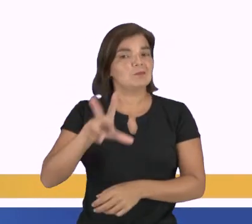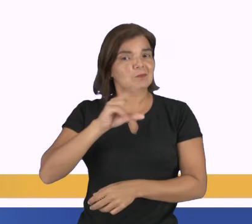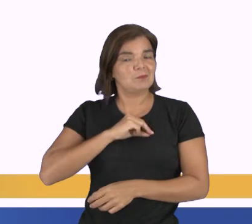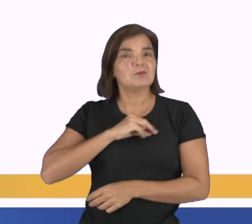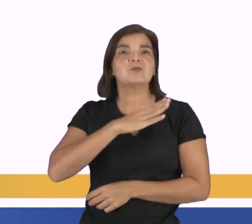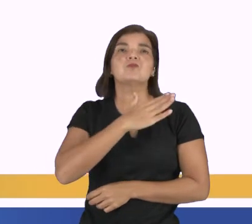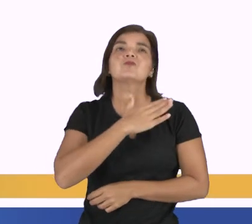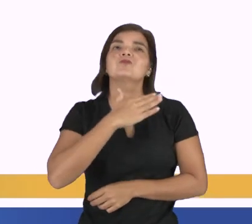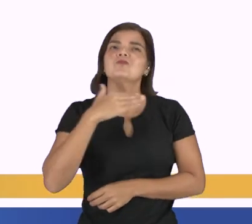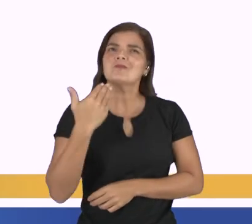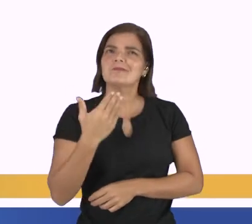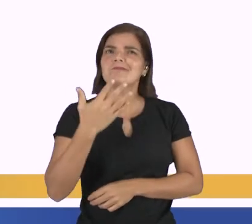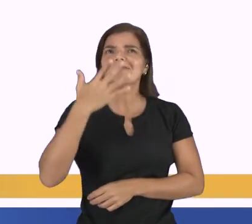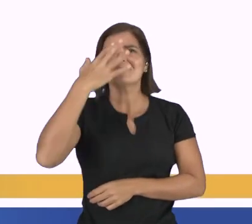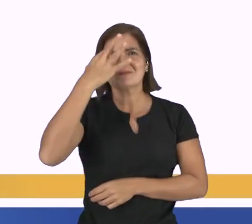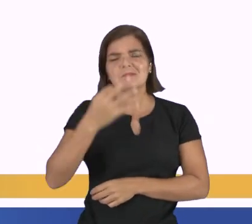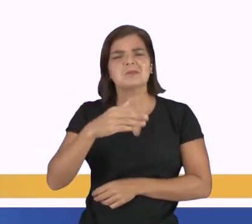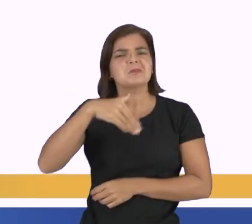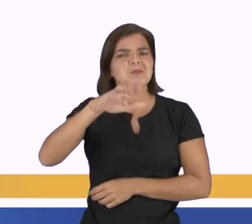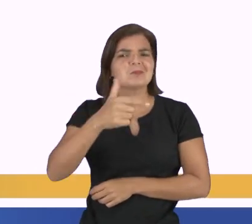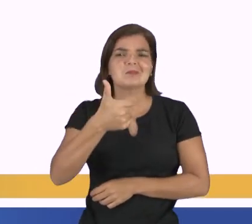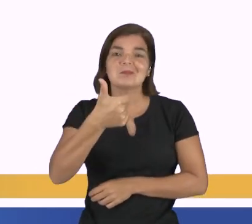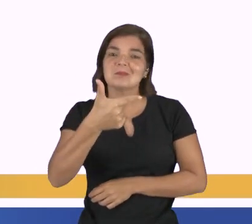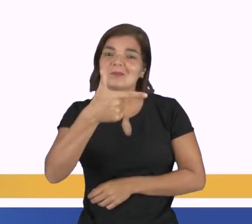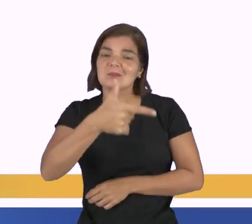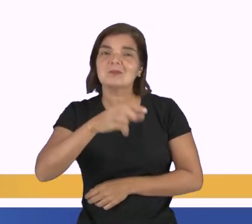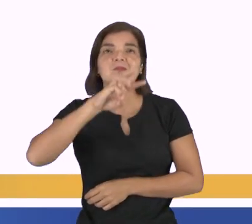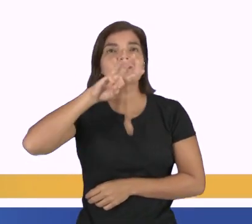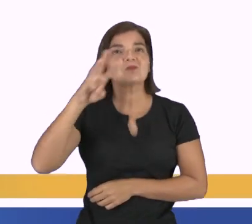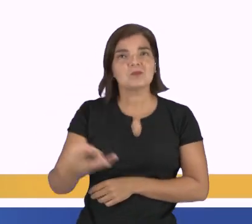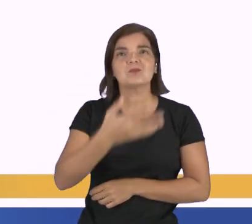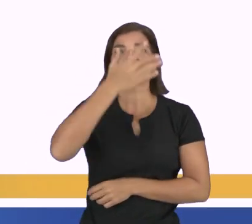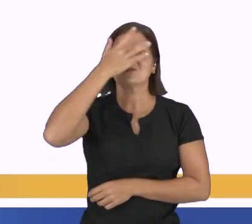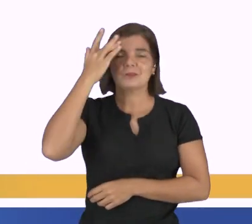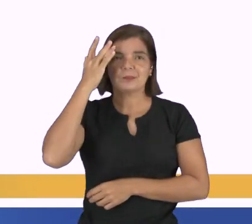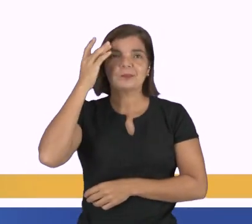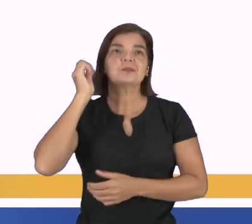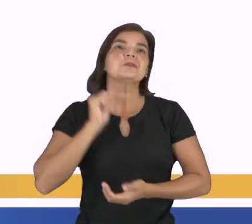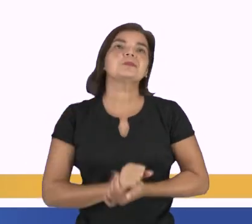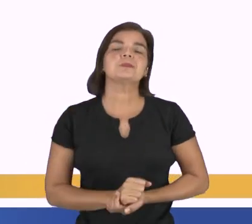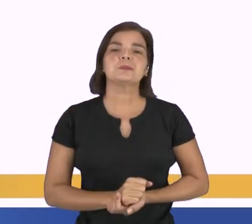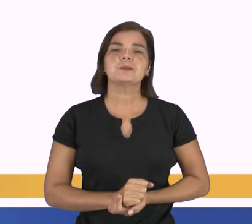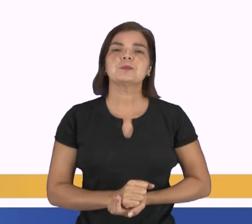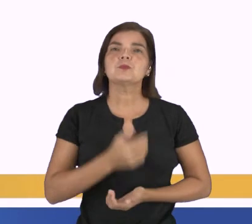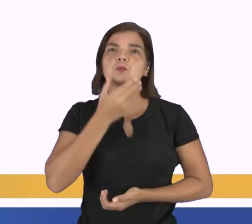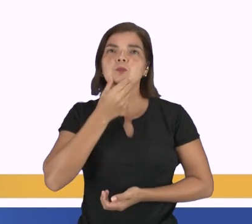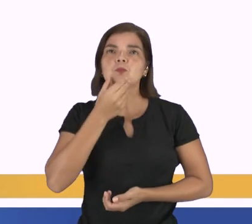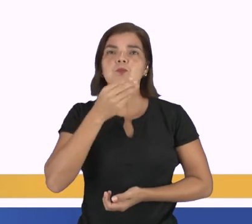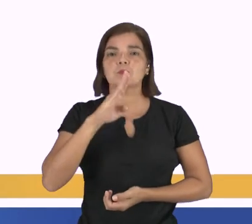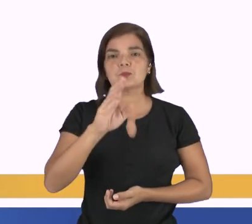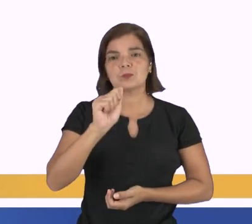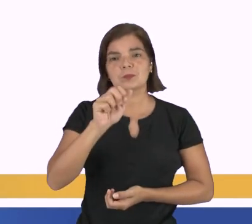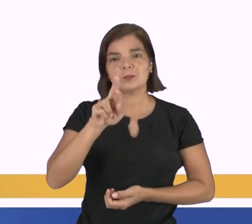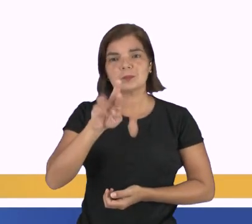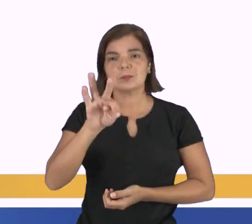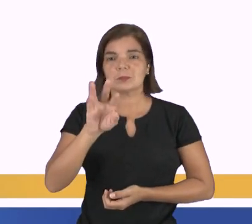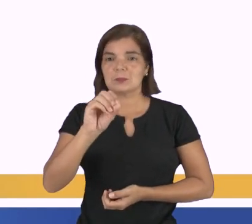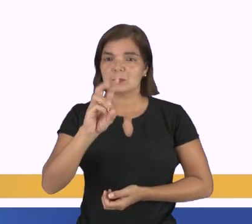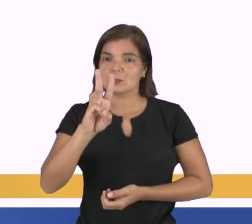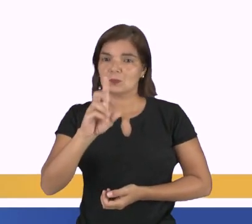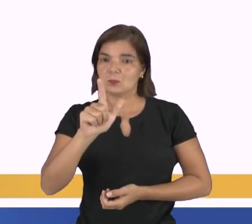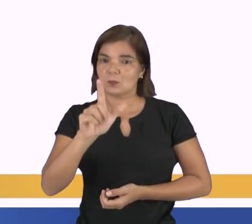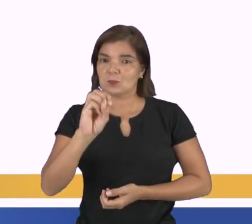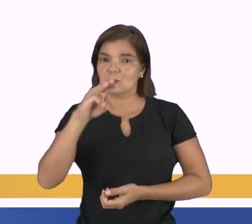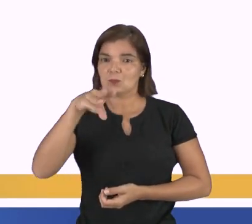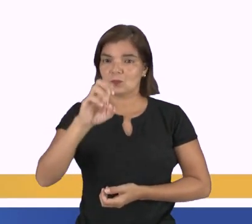espanhóis, morreram injustamente mais de 12 milhões de pessoas, né? E esse trecho é do Bartolomé de Las Casas, que é